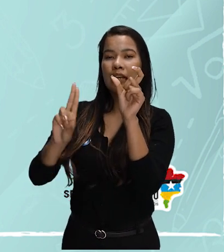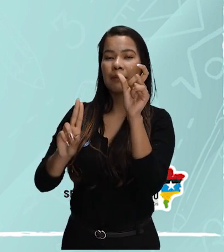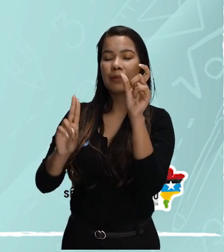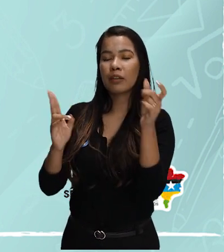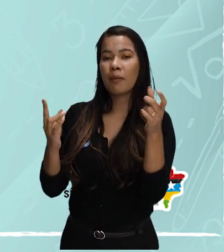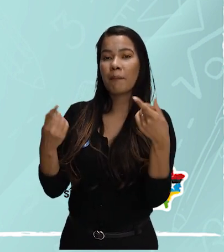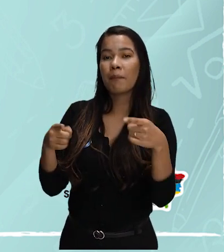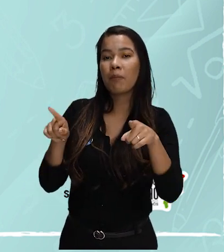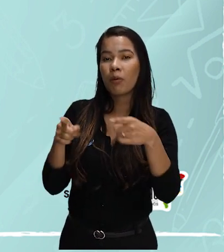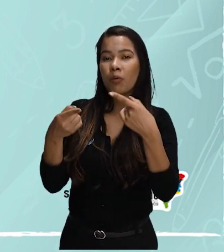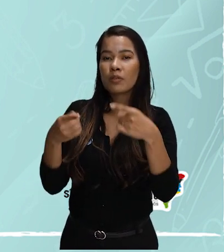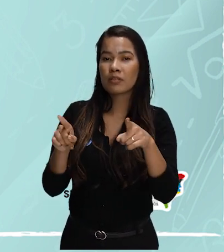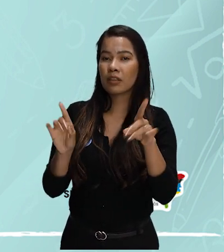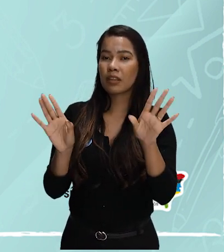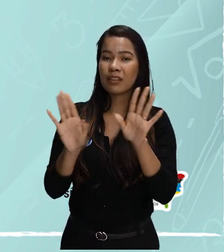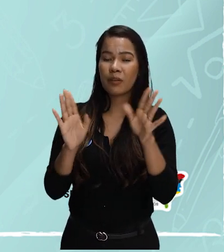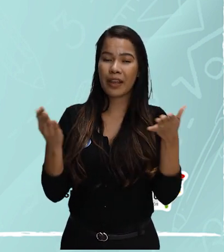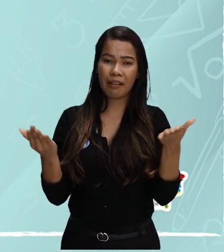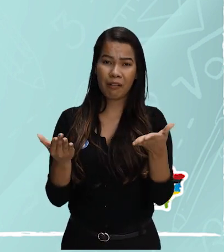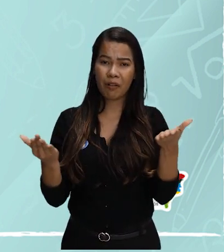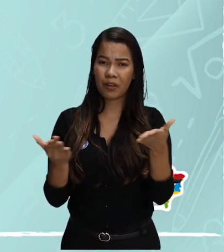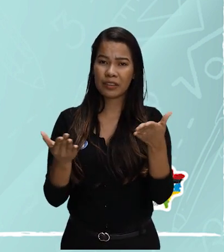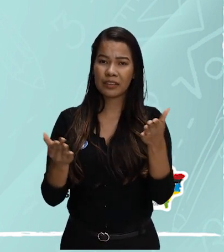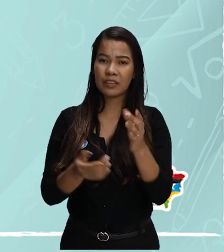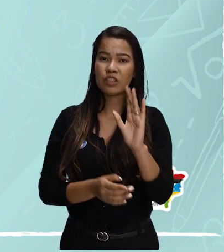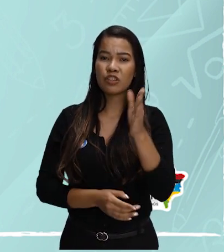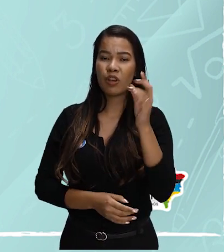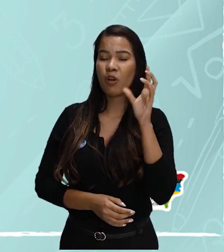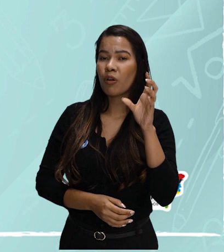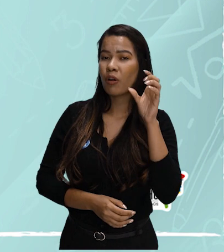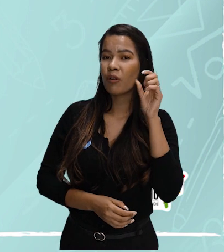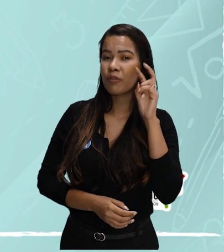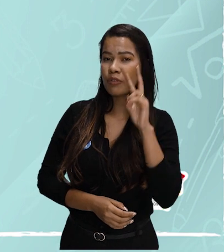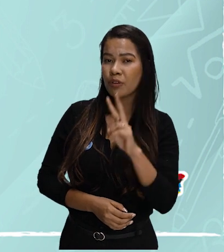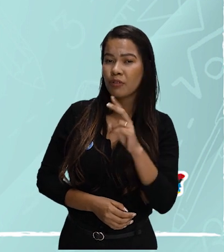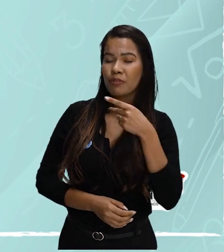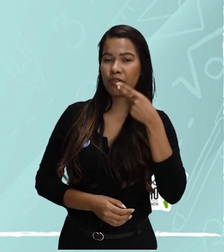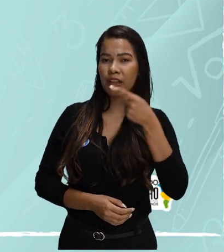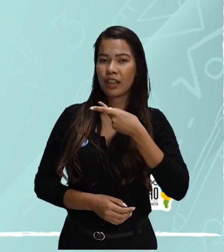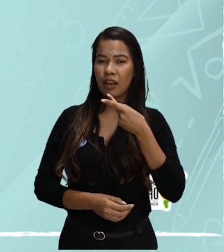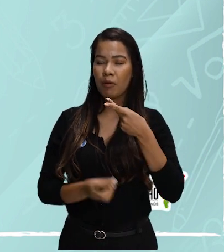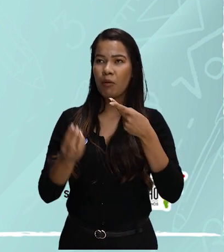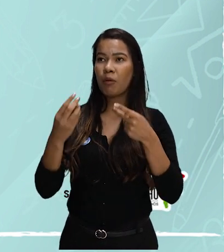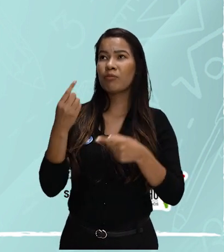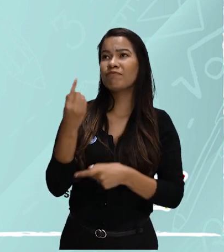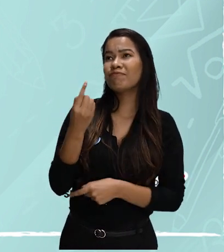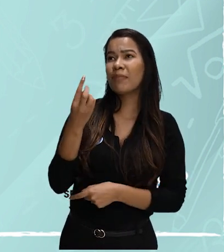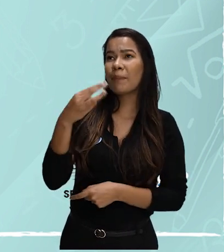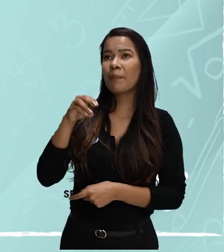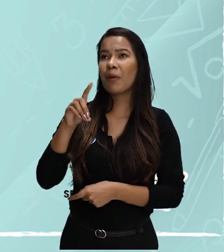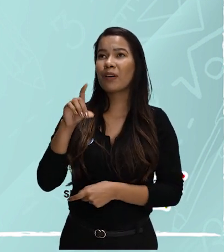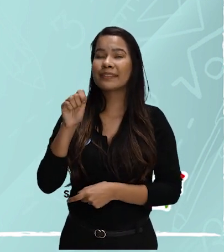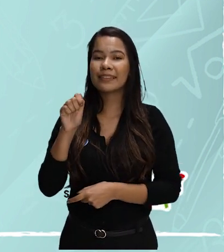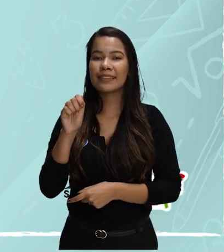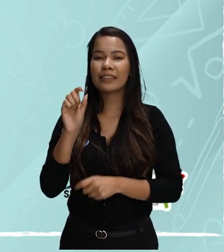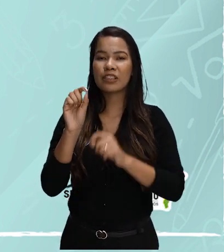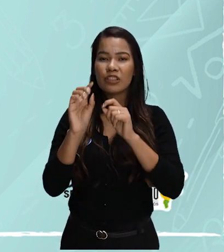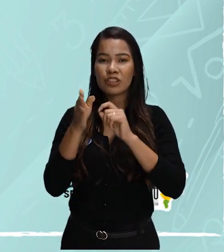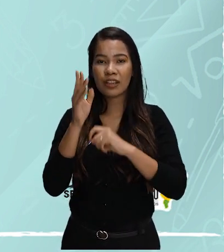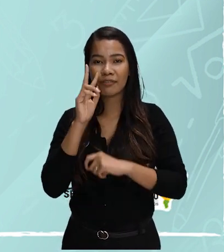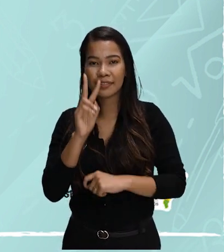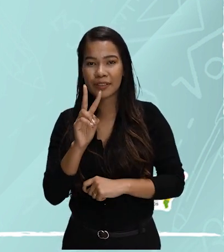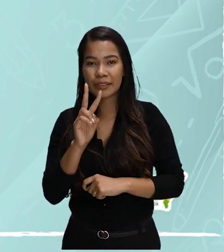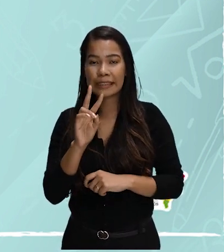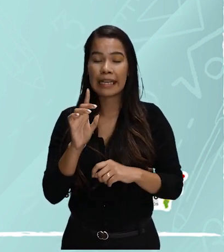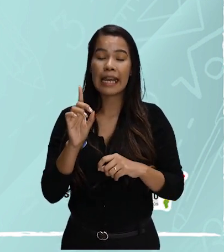agora, pós-moderno. Ah, uma moda, já ouviu falar assim, moda de viola, quer dizer, uma música tocada no violão. Então, é uma